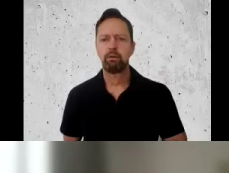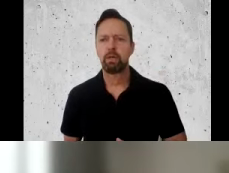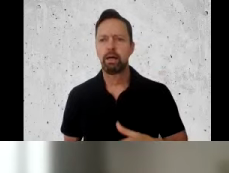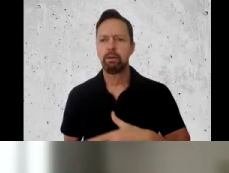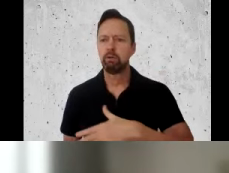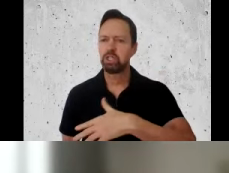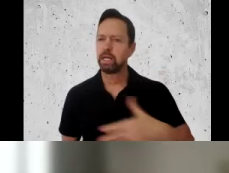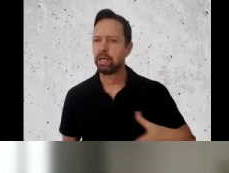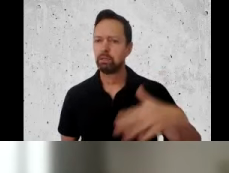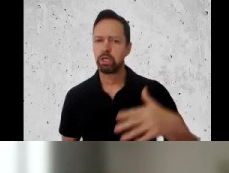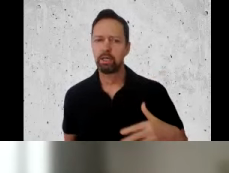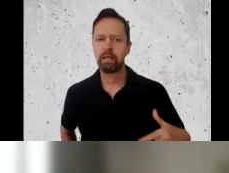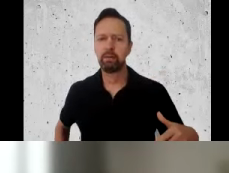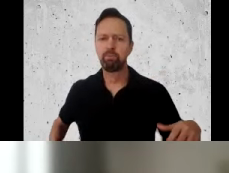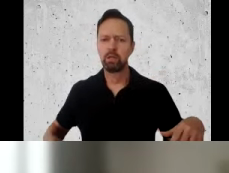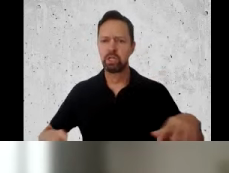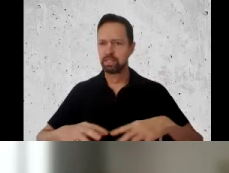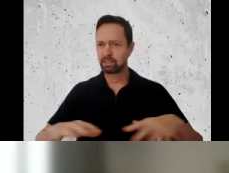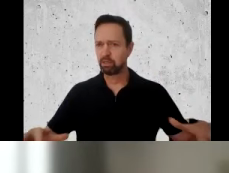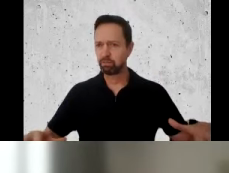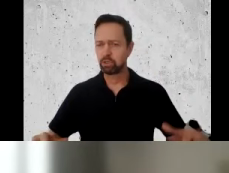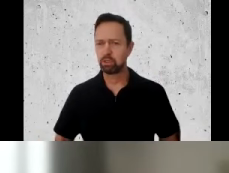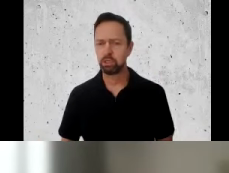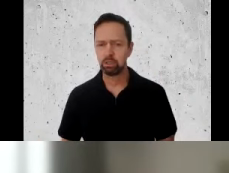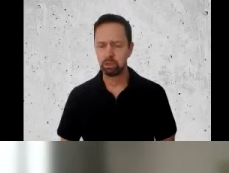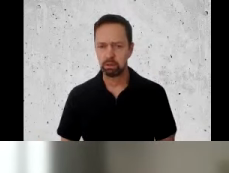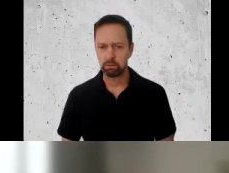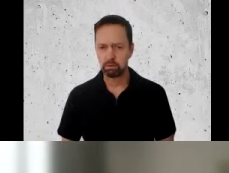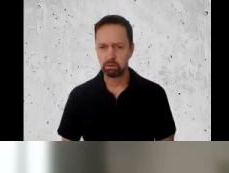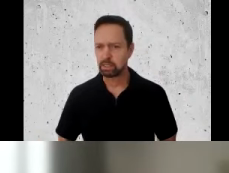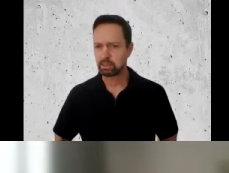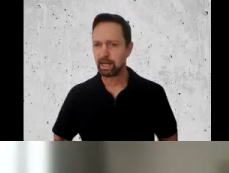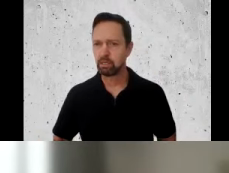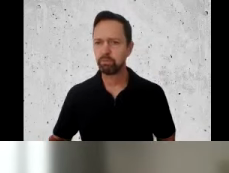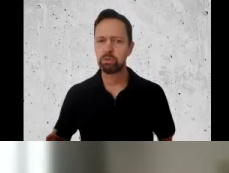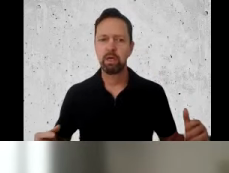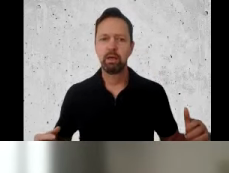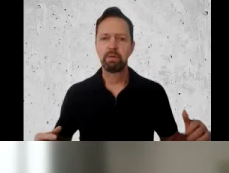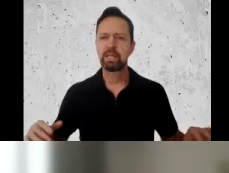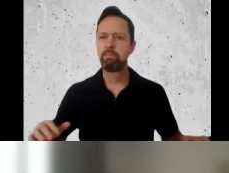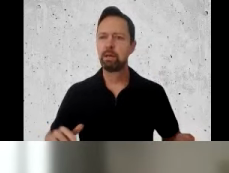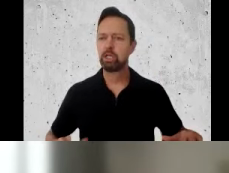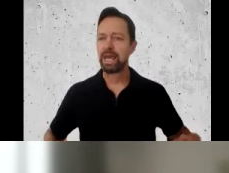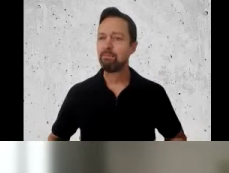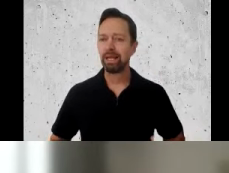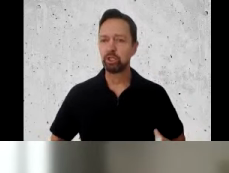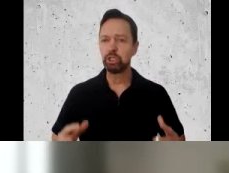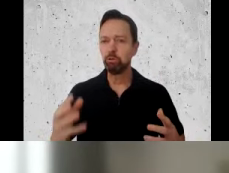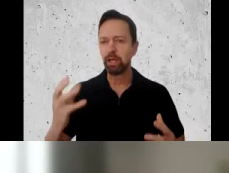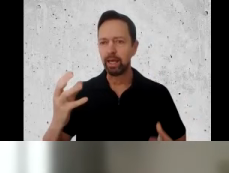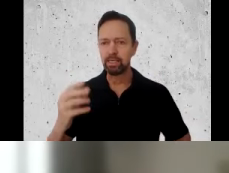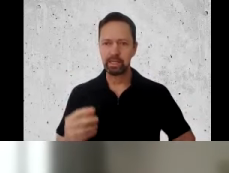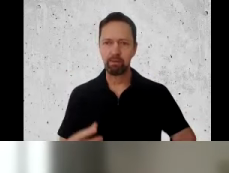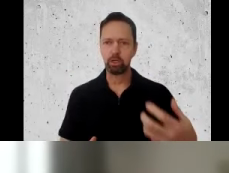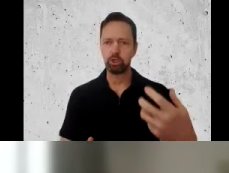E eles chegaram lá, não tinha lei, não tinha nada, tinha esses campos desses garimpos, mas rapidamente